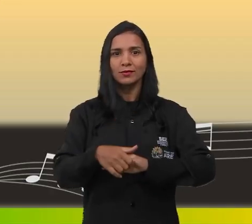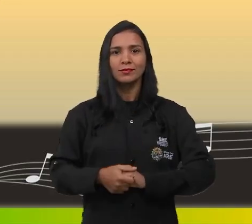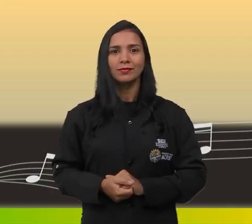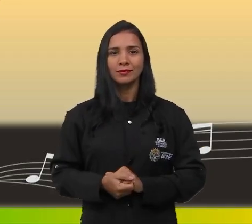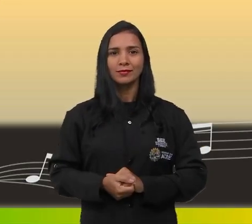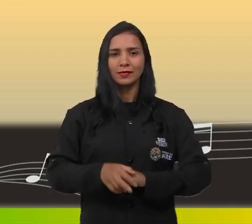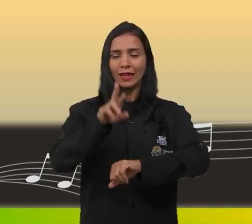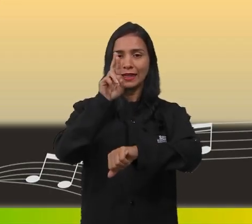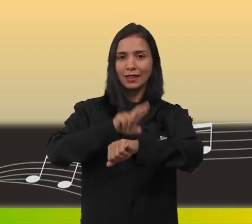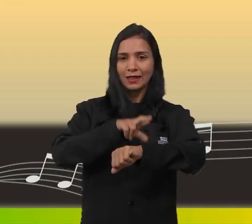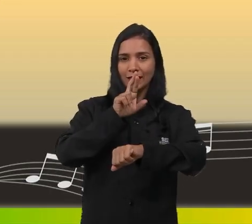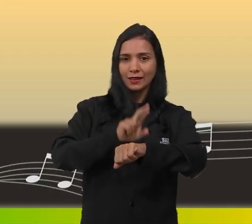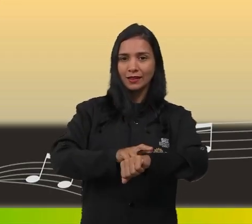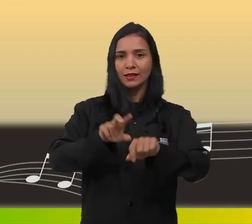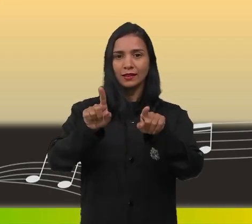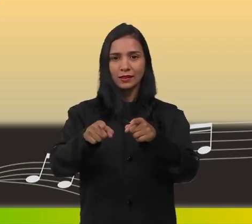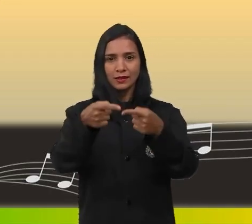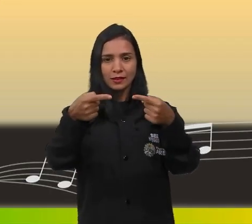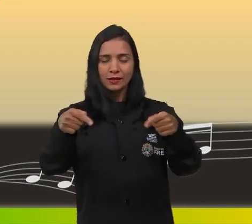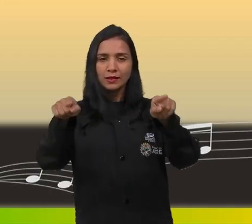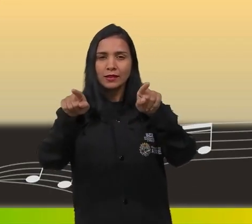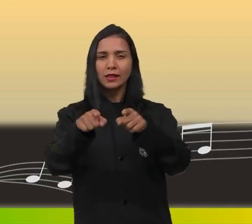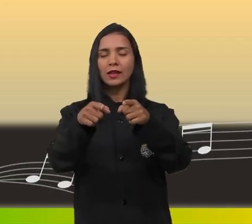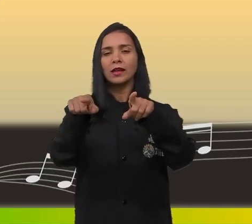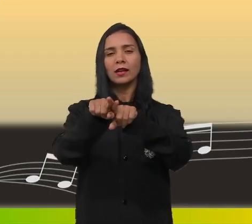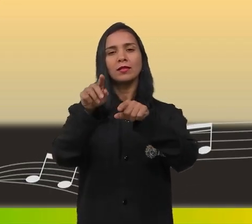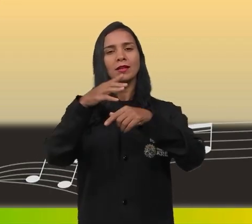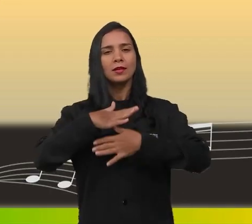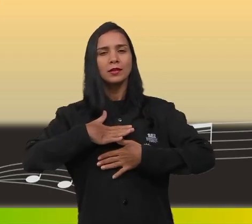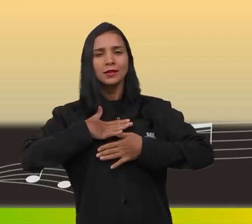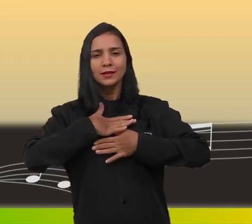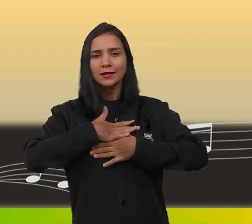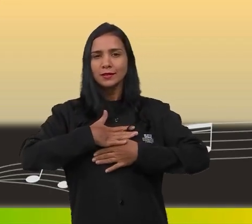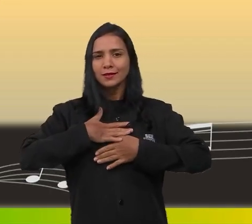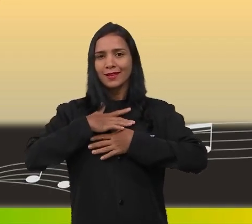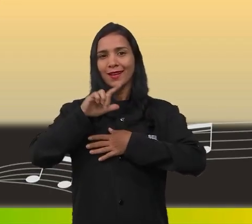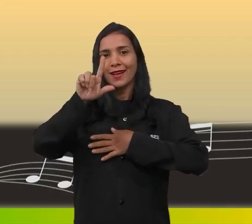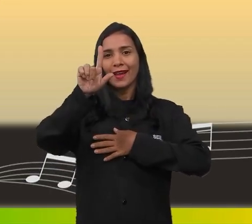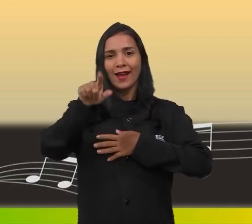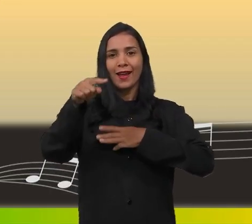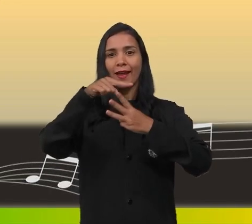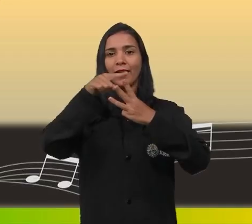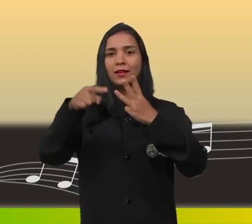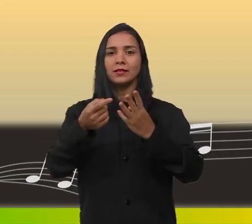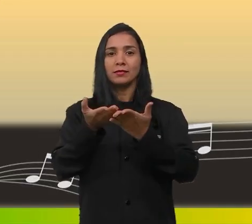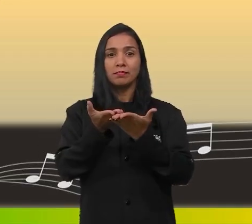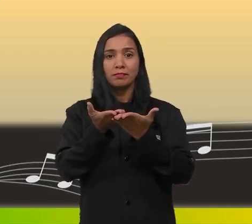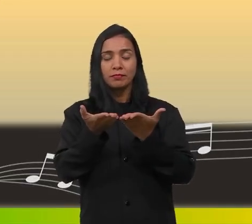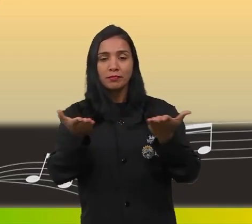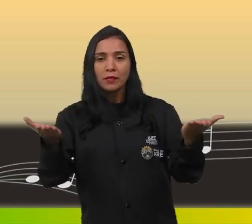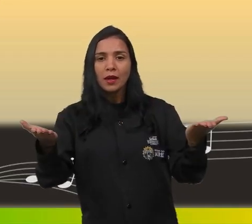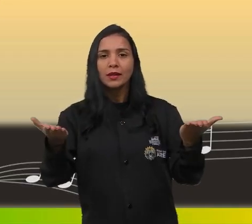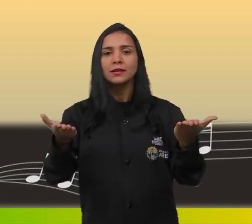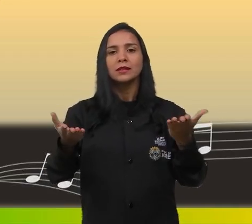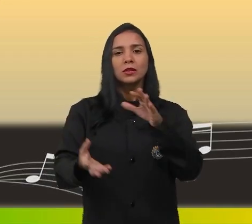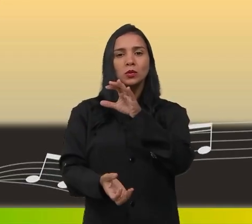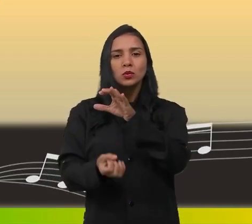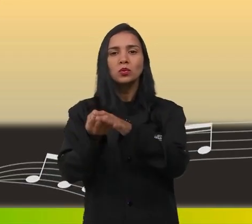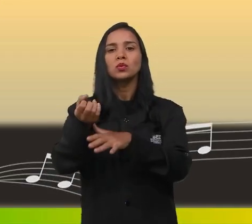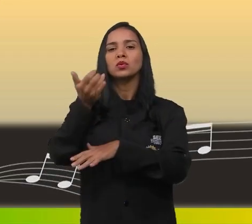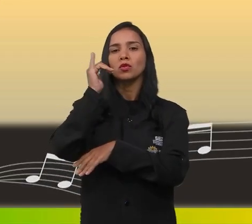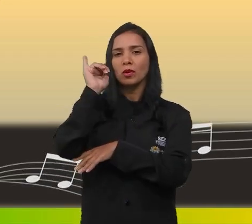Ritmo, melodia e harmonia são os pilares que constroem a narrativa e